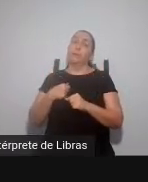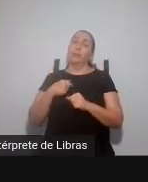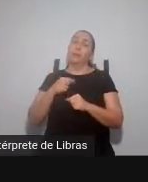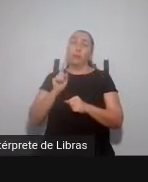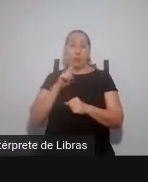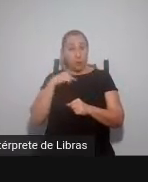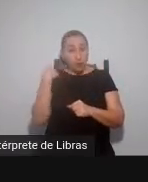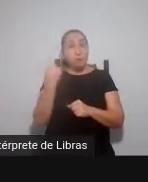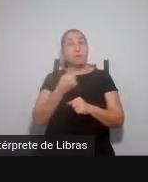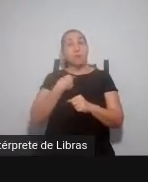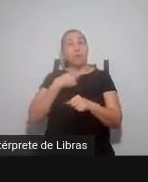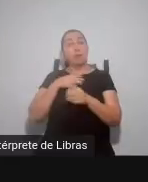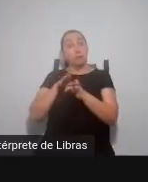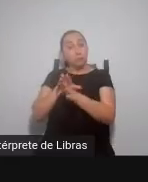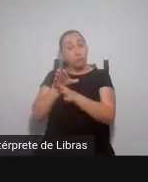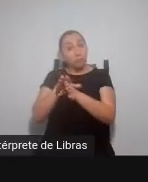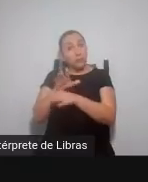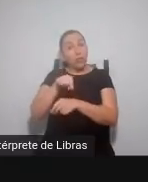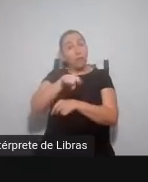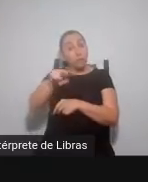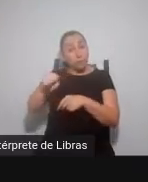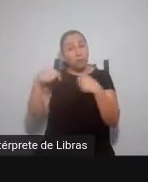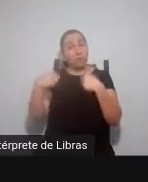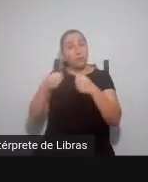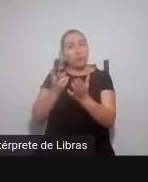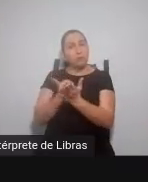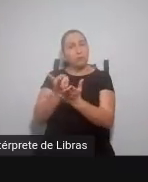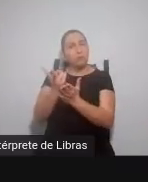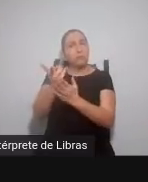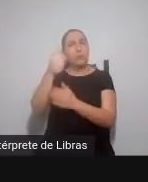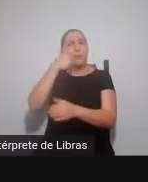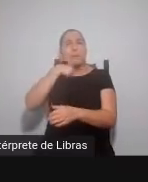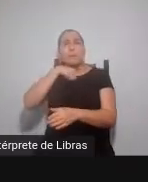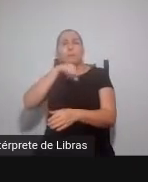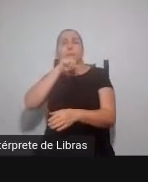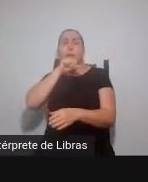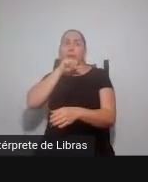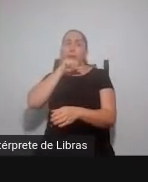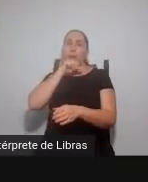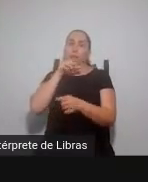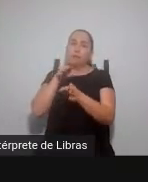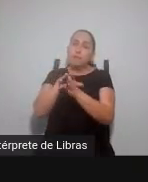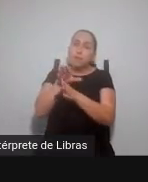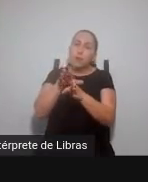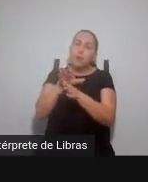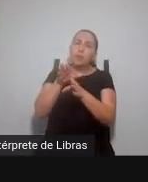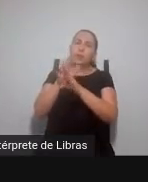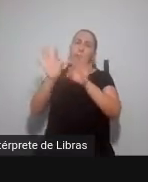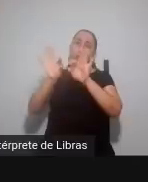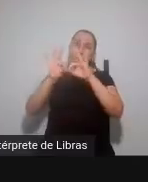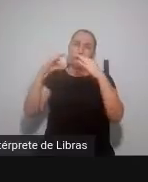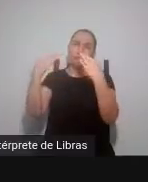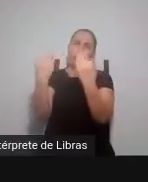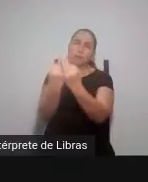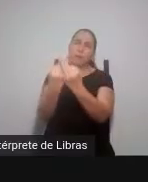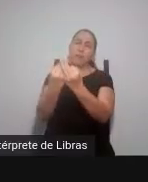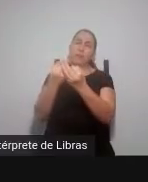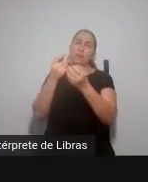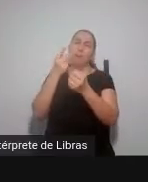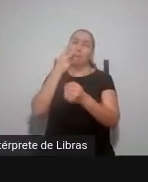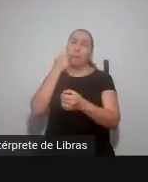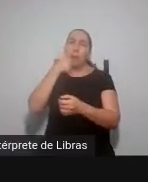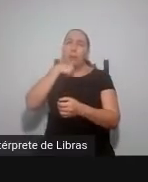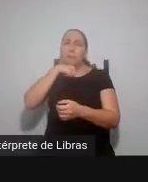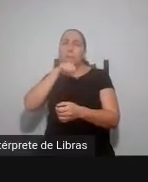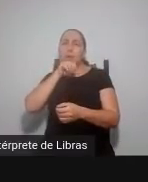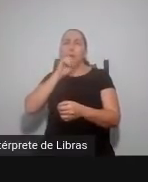como mãe. Só que nós também contamos um pouco para ela, para elas, para mãe, pai ou